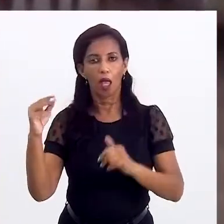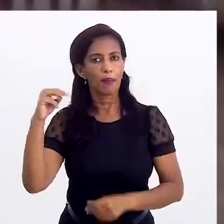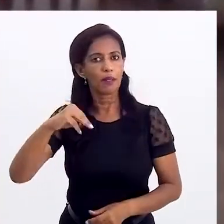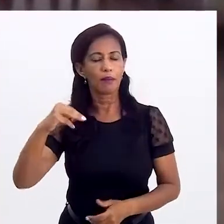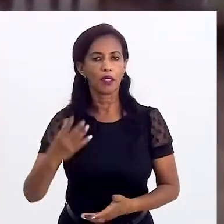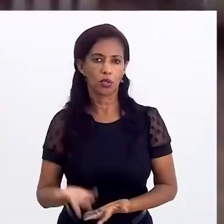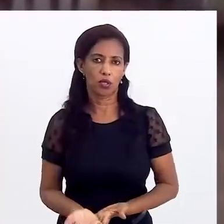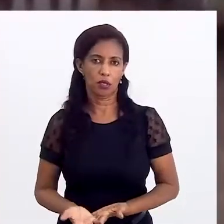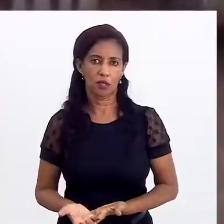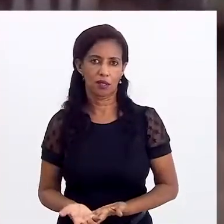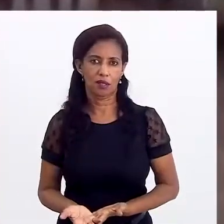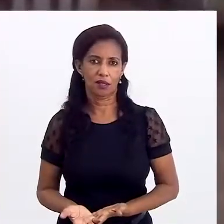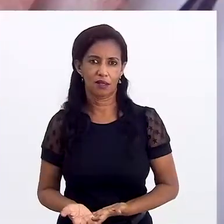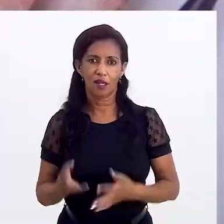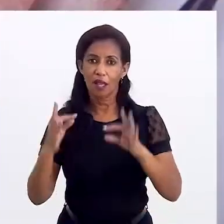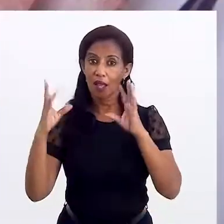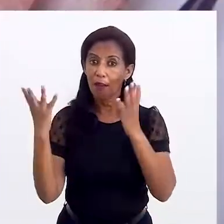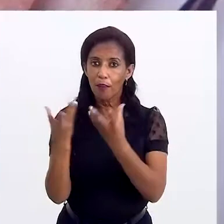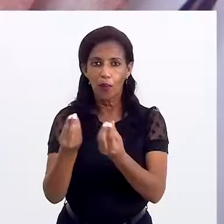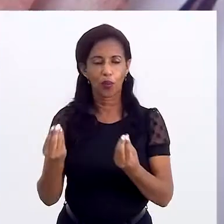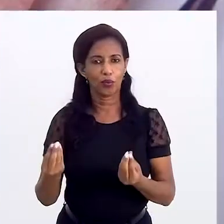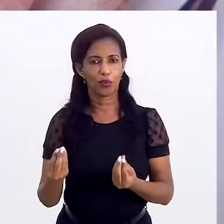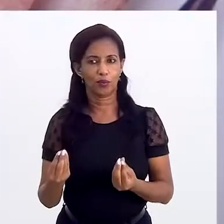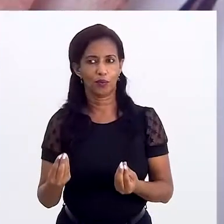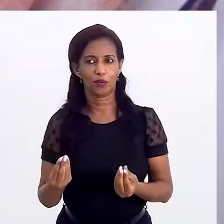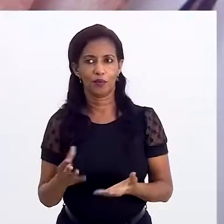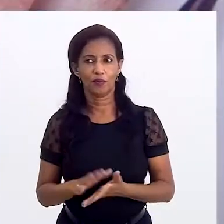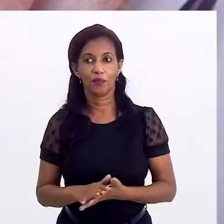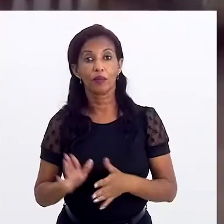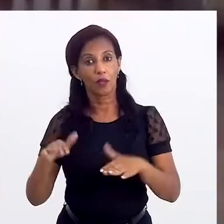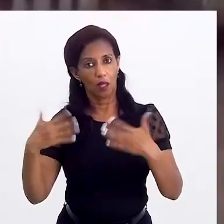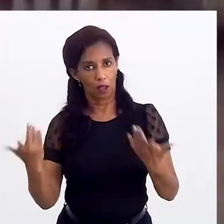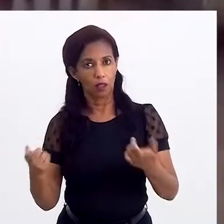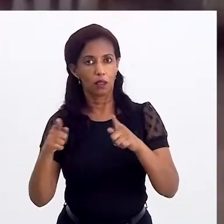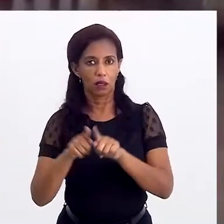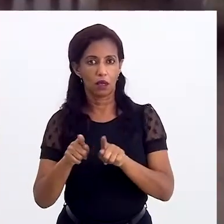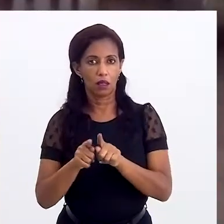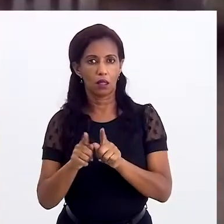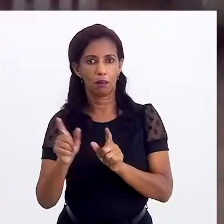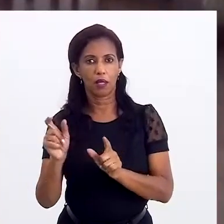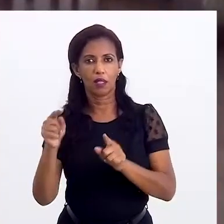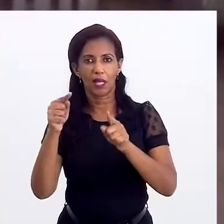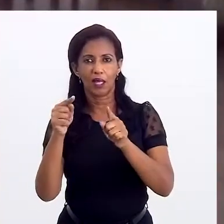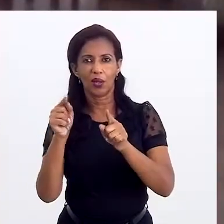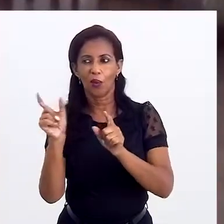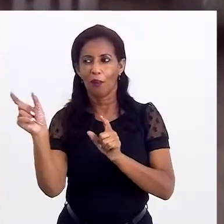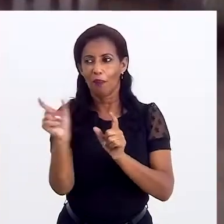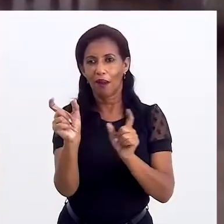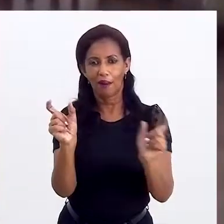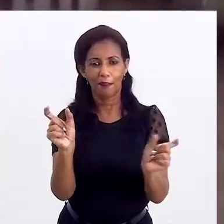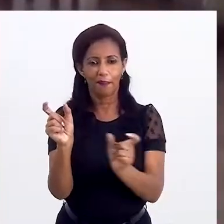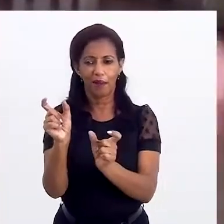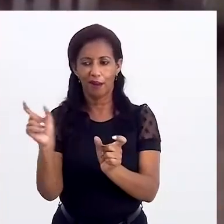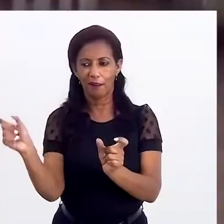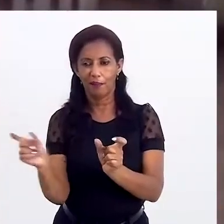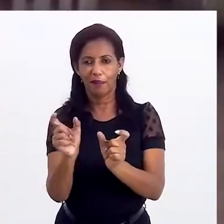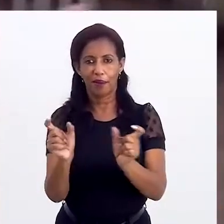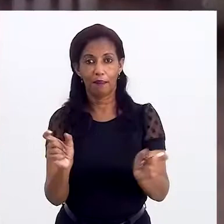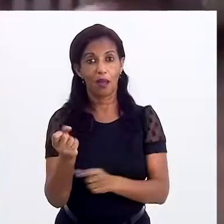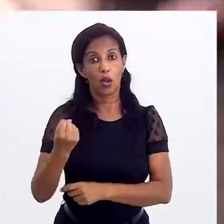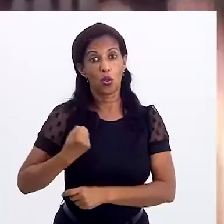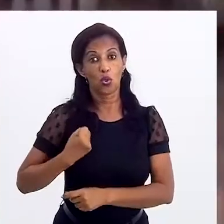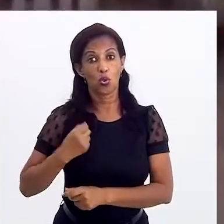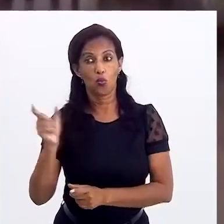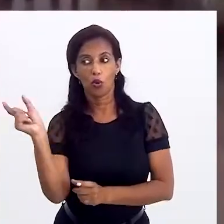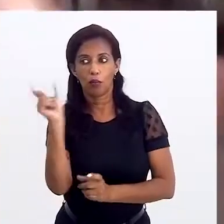pura matemática. É verdade. Muito matemática. Claro, tem os compassos, tem números, a